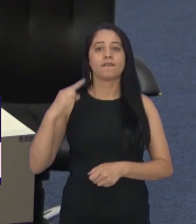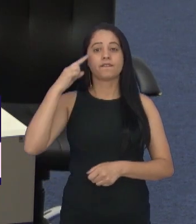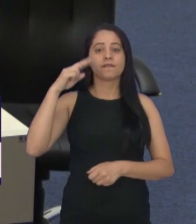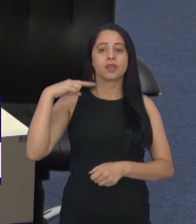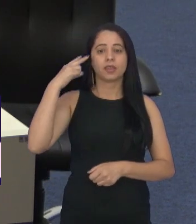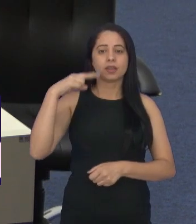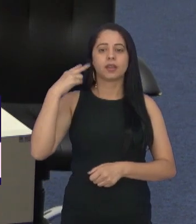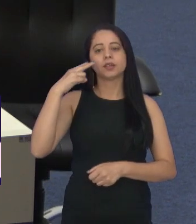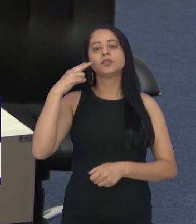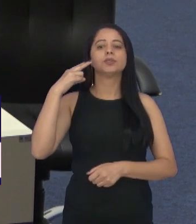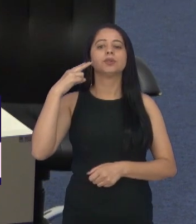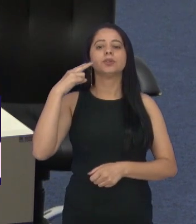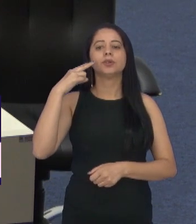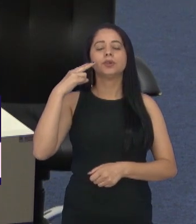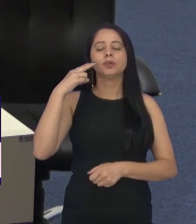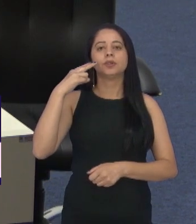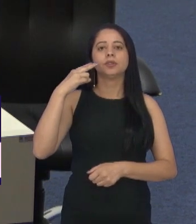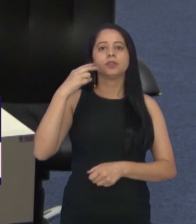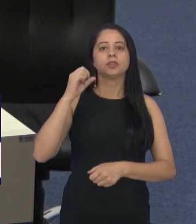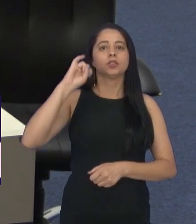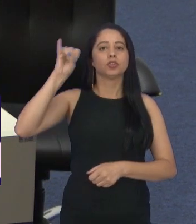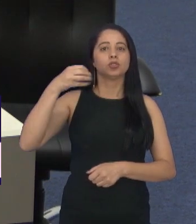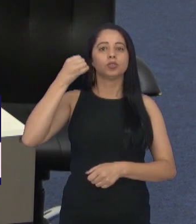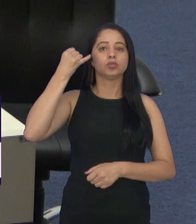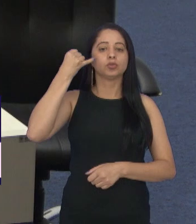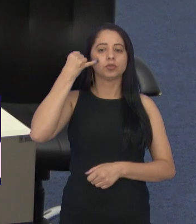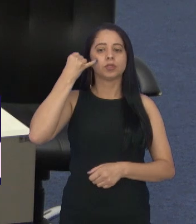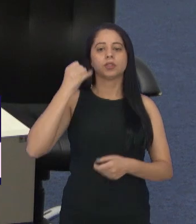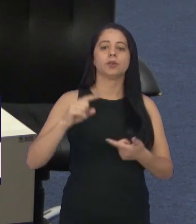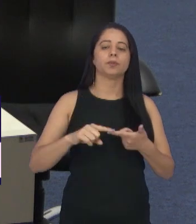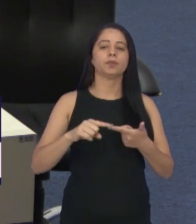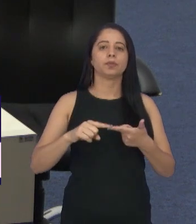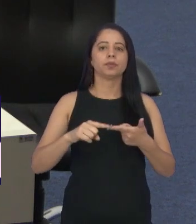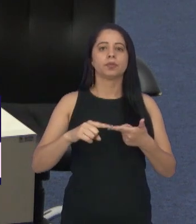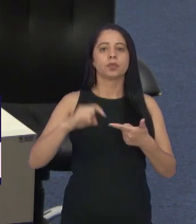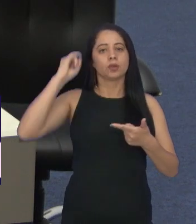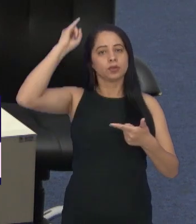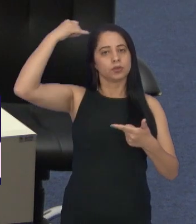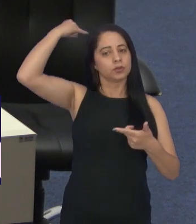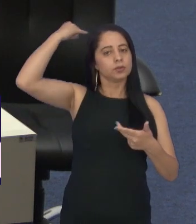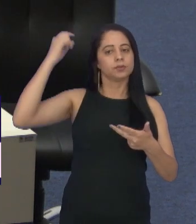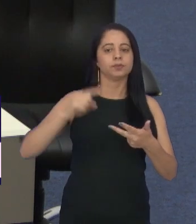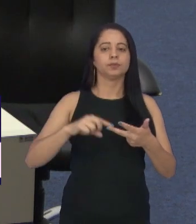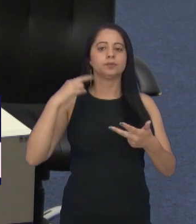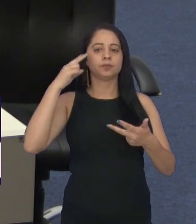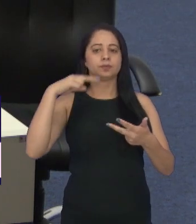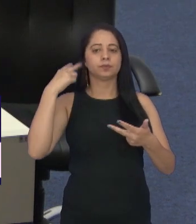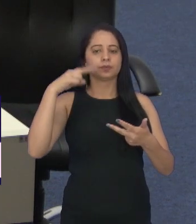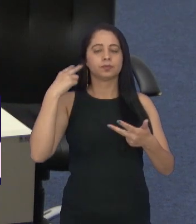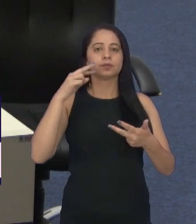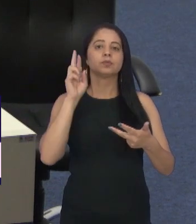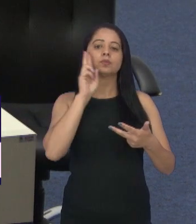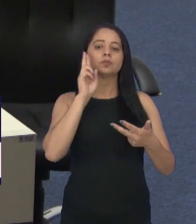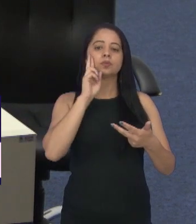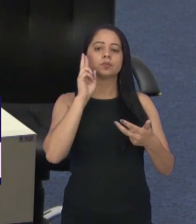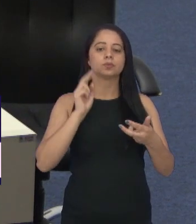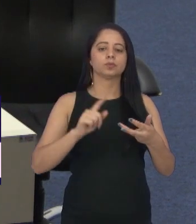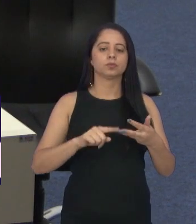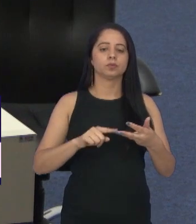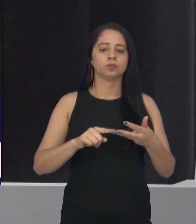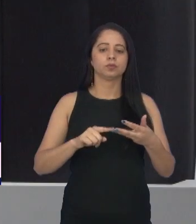seguintes vereadores: vereador Juvenil Silvério, vereador Dr. José Cláudio, vereador Renato